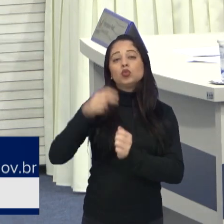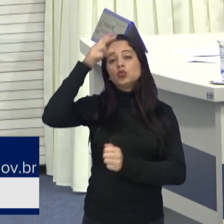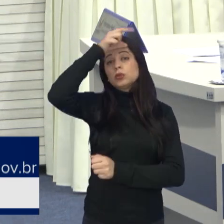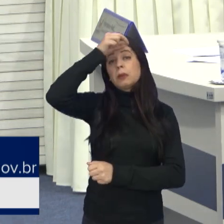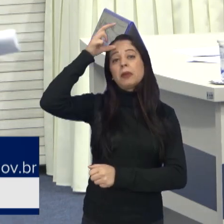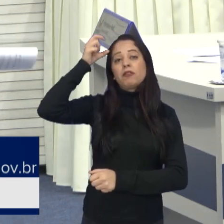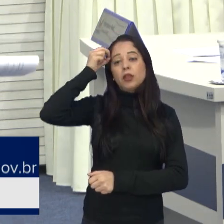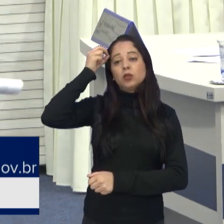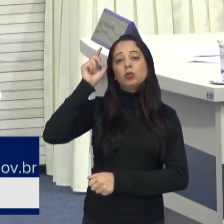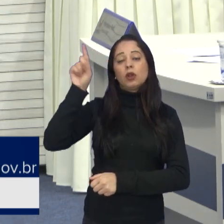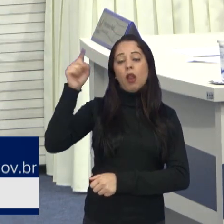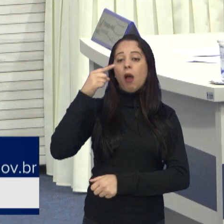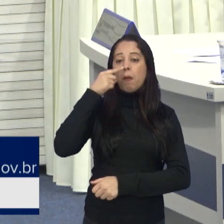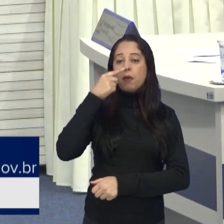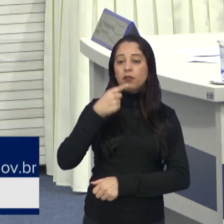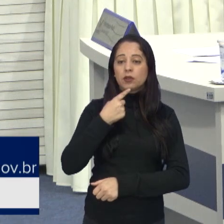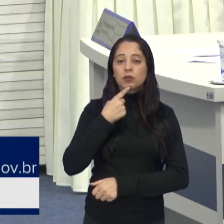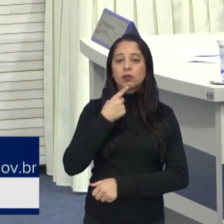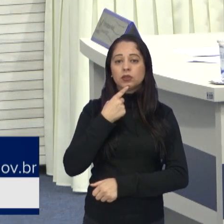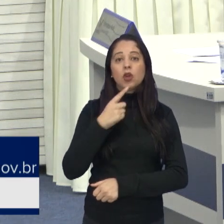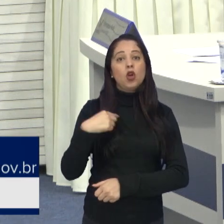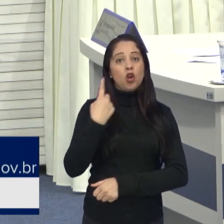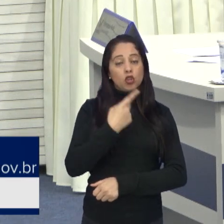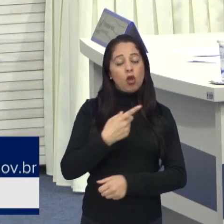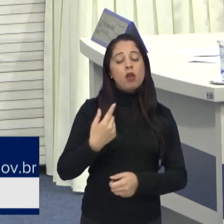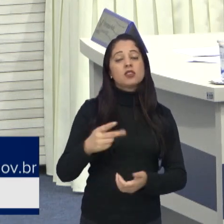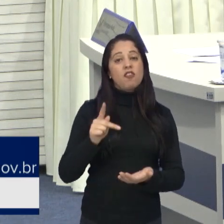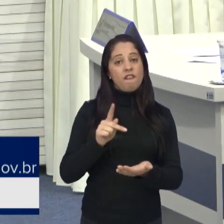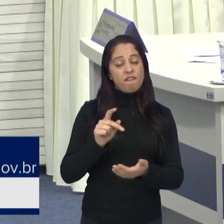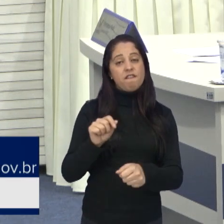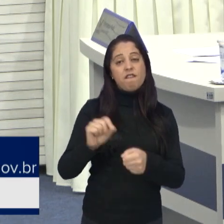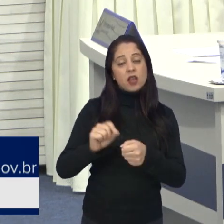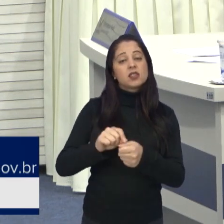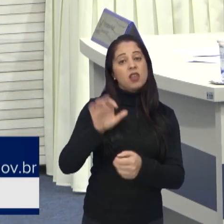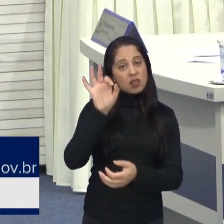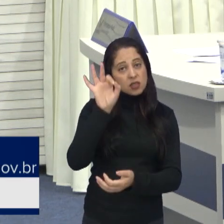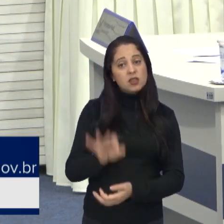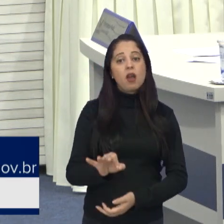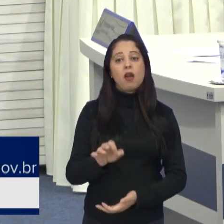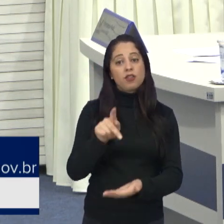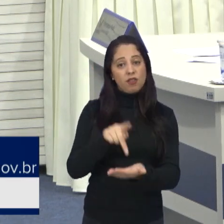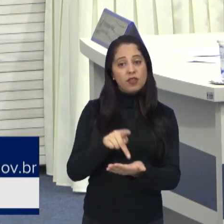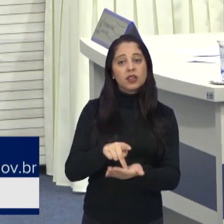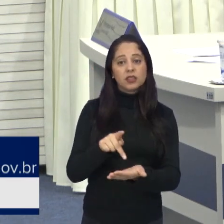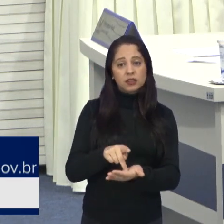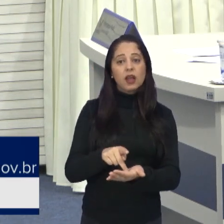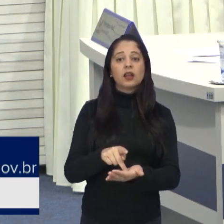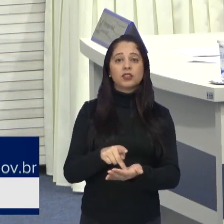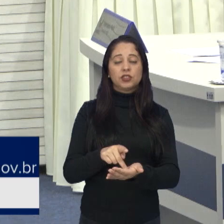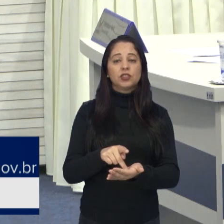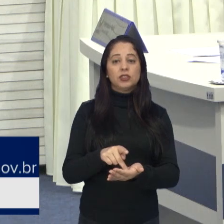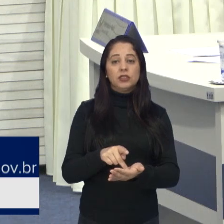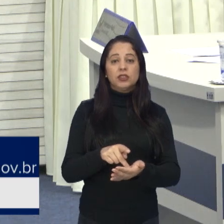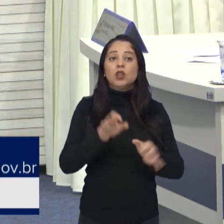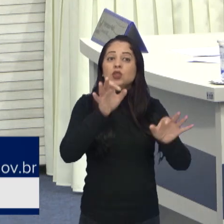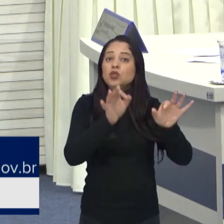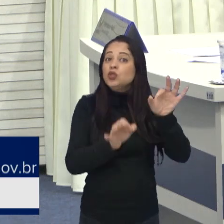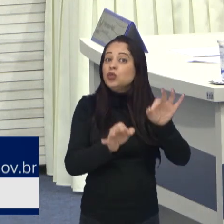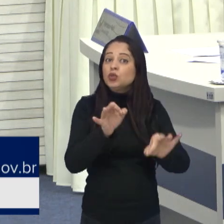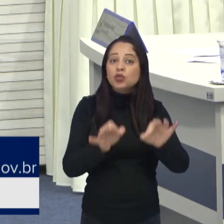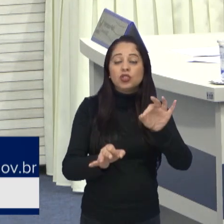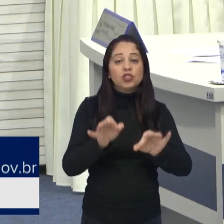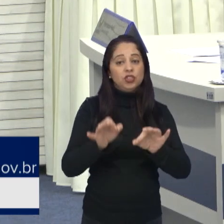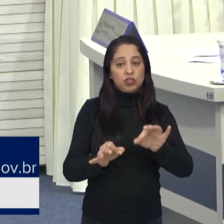prefeito Anderson, para que a gente pudesse fazer, de fato, essa justiça com o